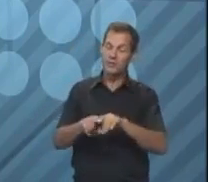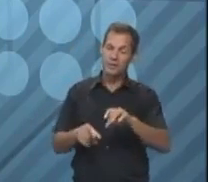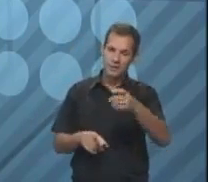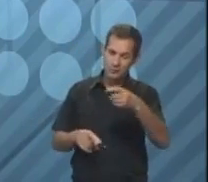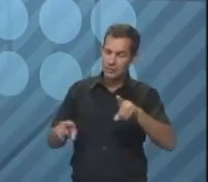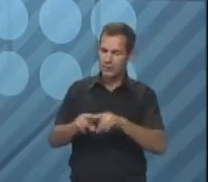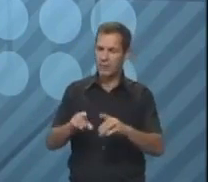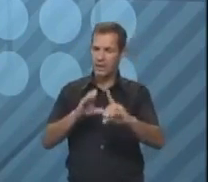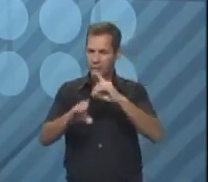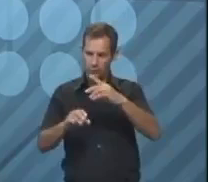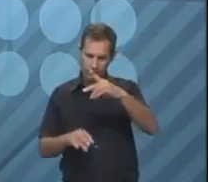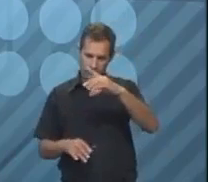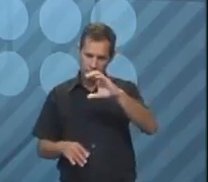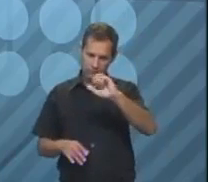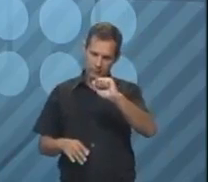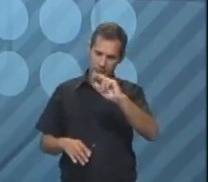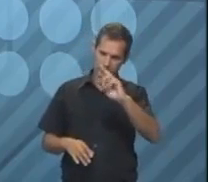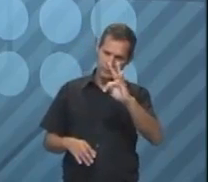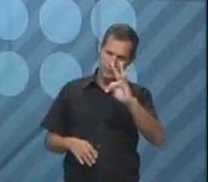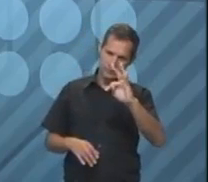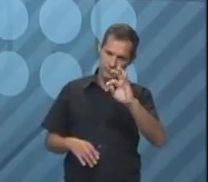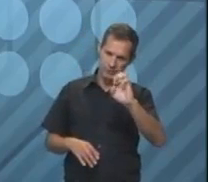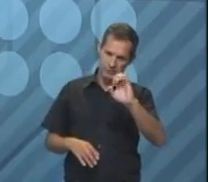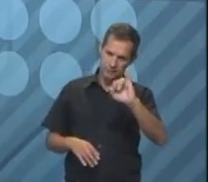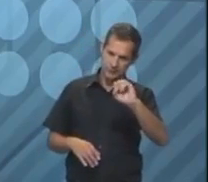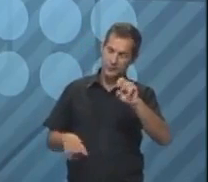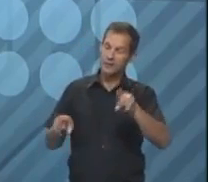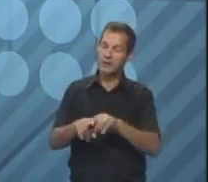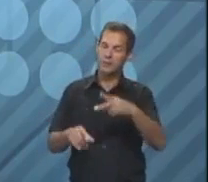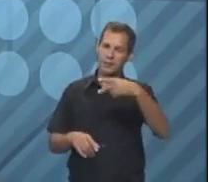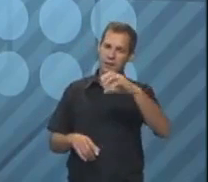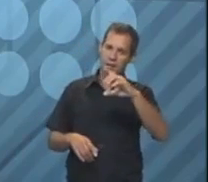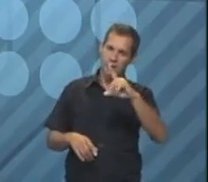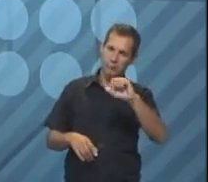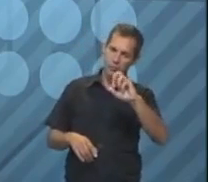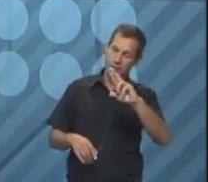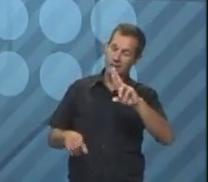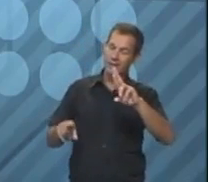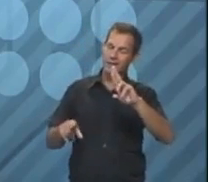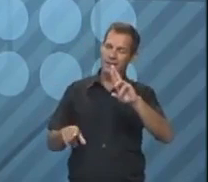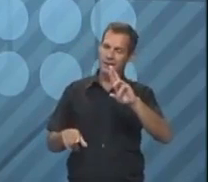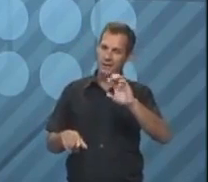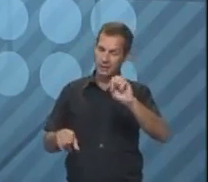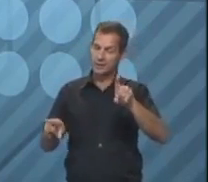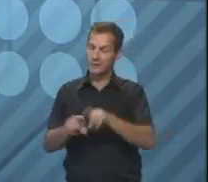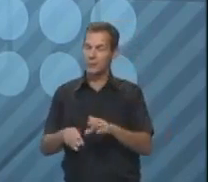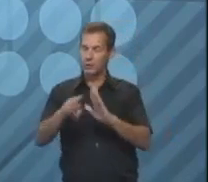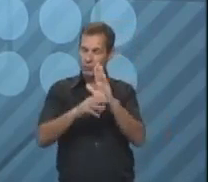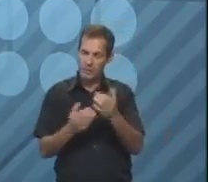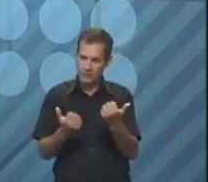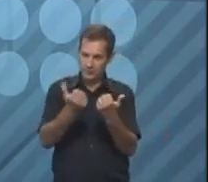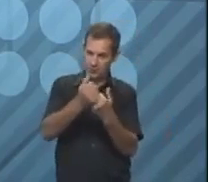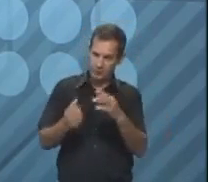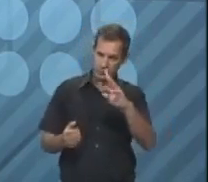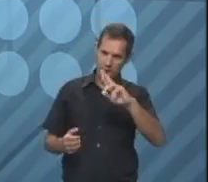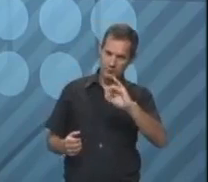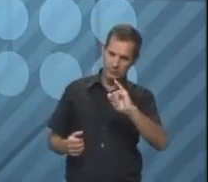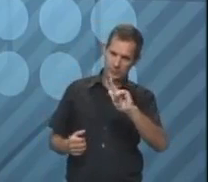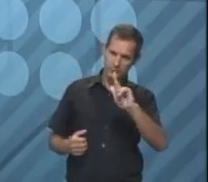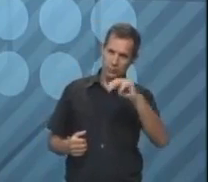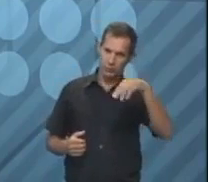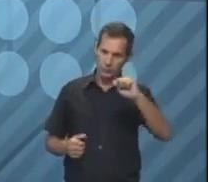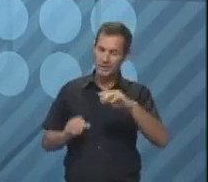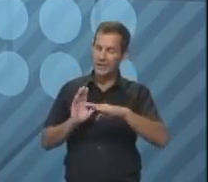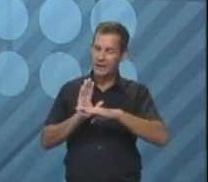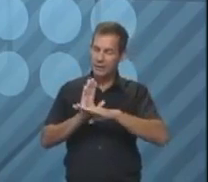entre coordenadas cartesianas e coordenadas polares e, por fim, vimos o método da substituição trigonométrica. Esses assuntos eles podem